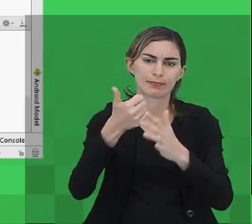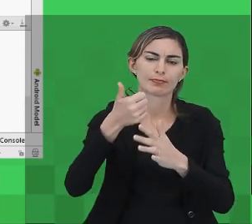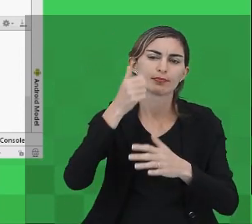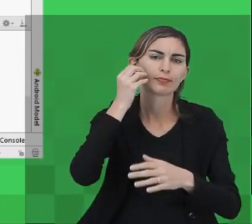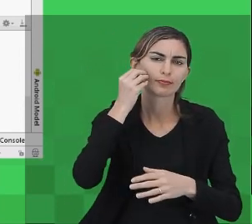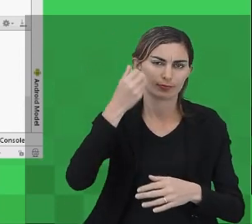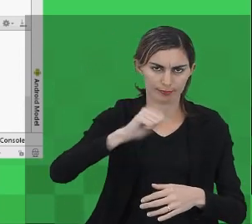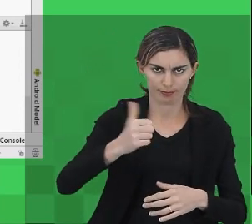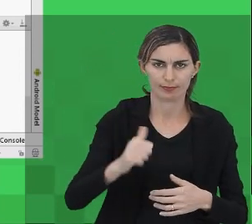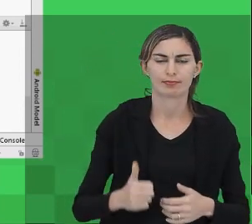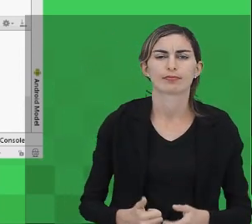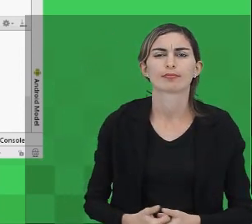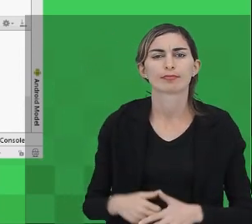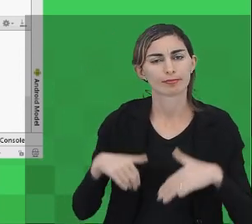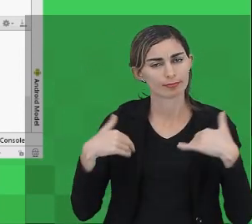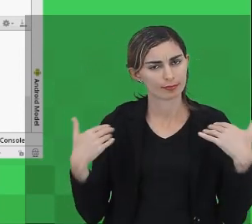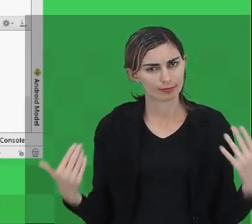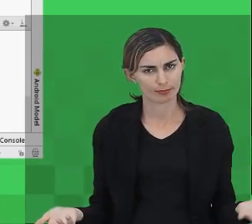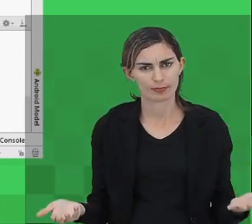seu primeiro teste.